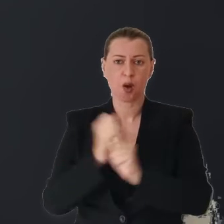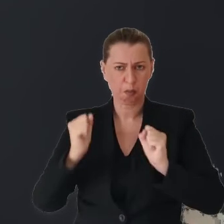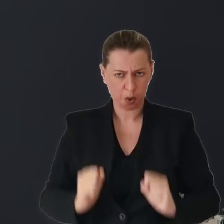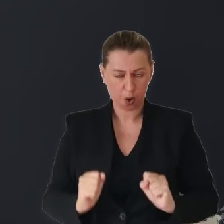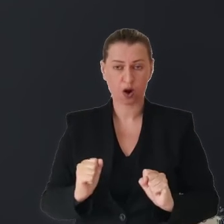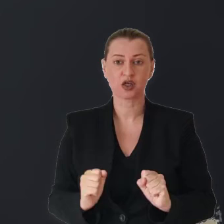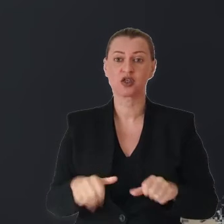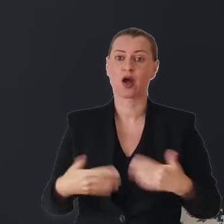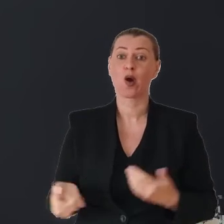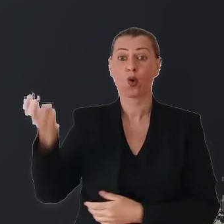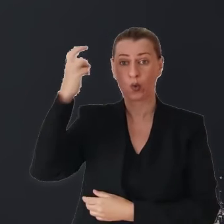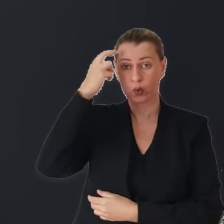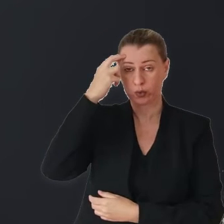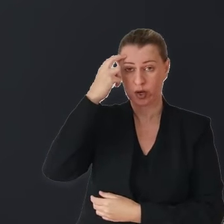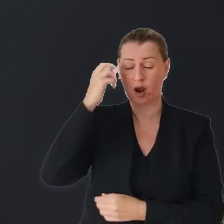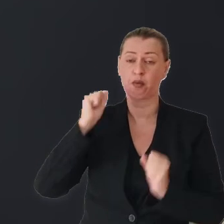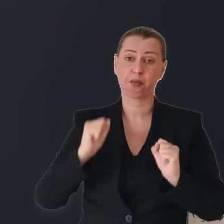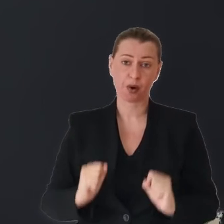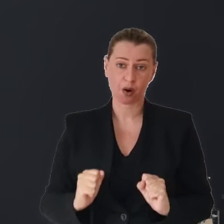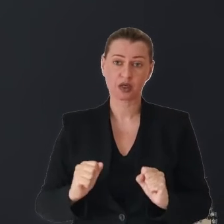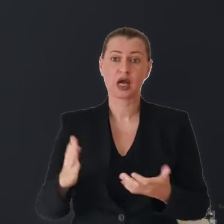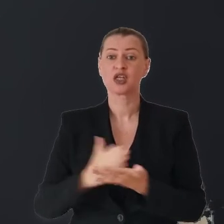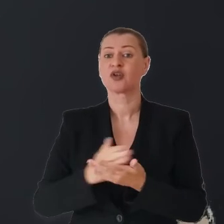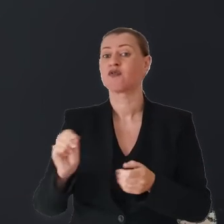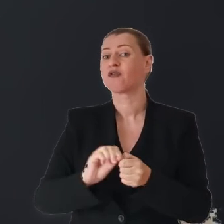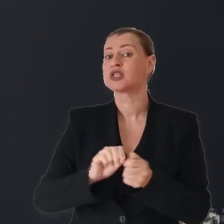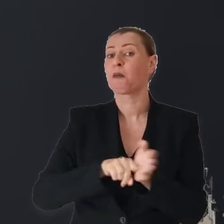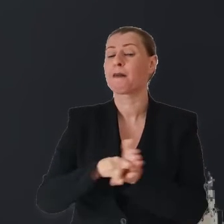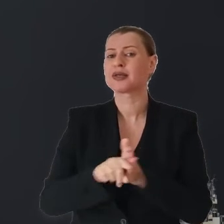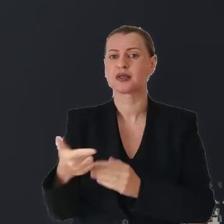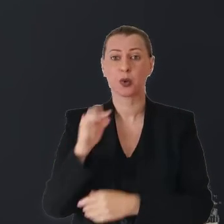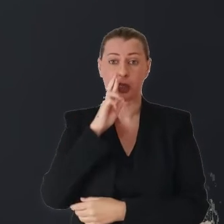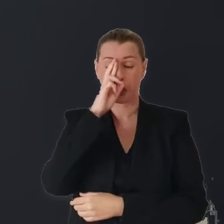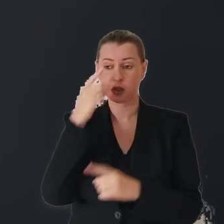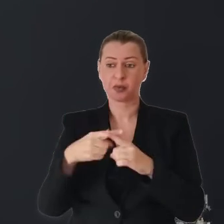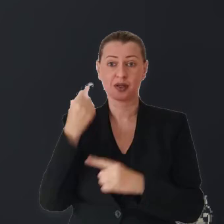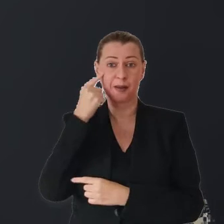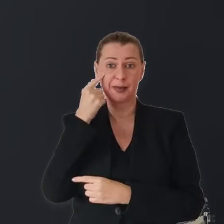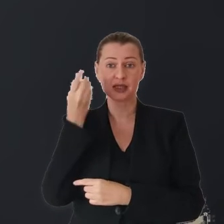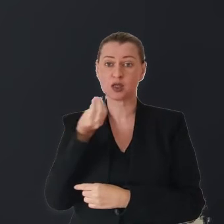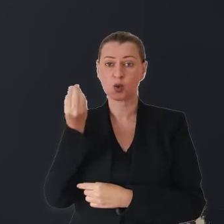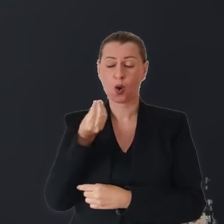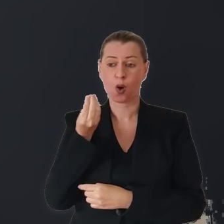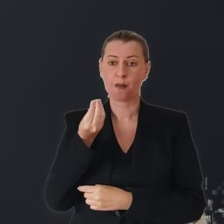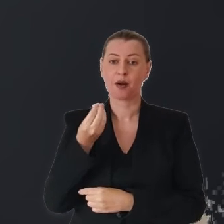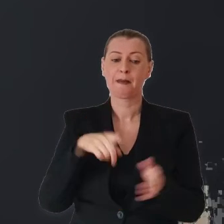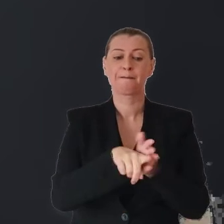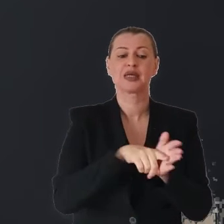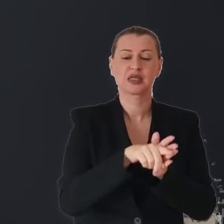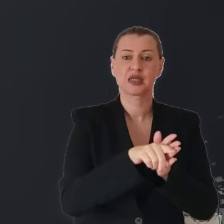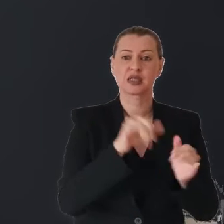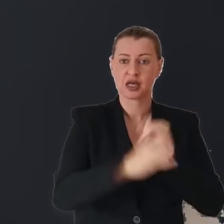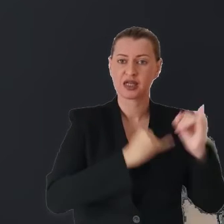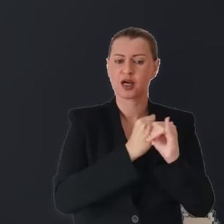ser, enfim, cultural, né? Então, às vezes, tu vai fazer uma pesquisa que não tem risco, porque tu tá pensando em risco, por exemplo, uma pesquisa online.